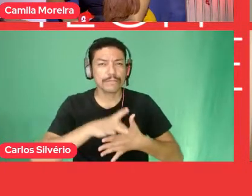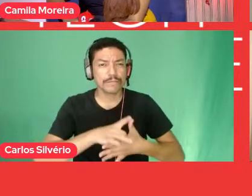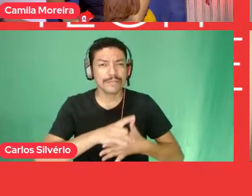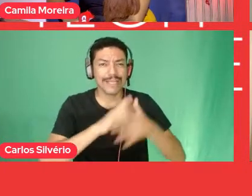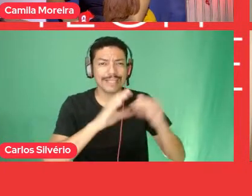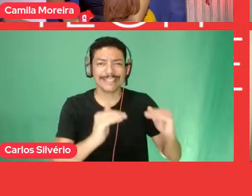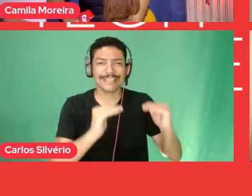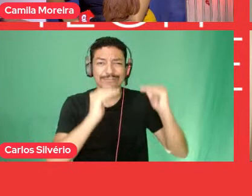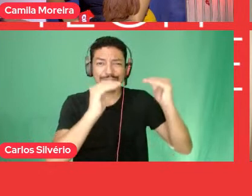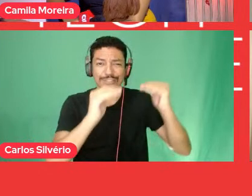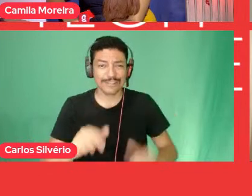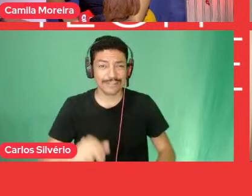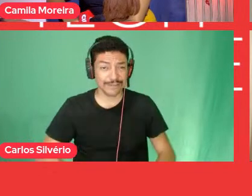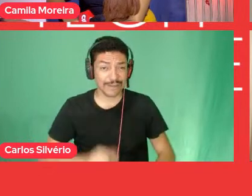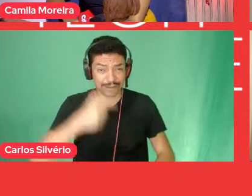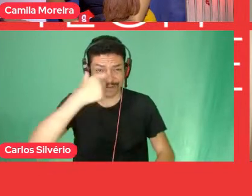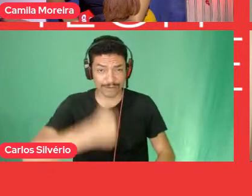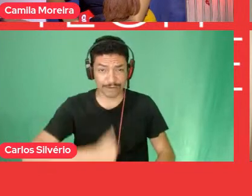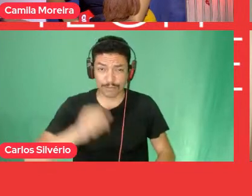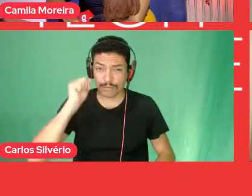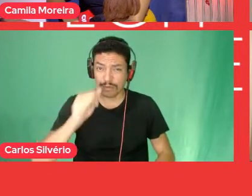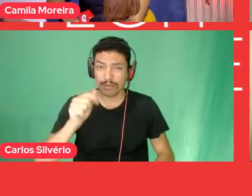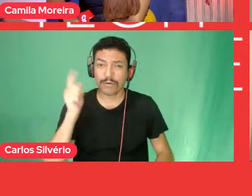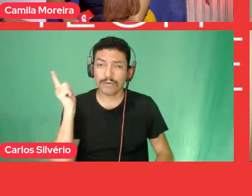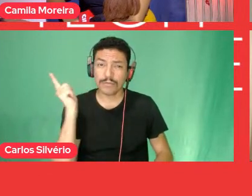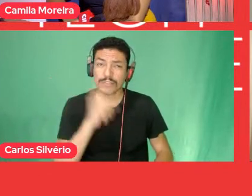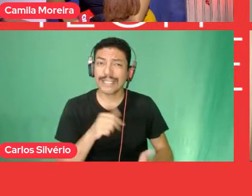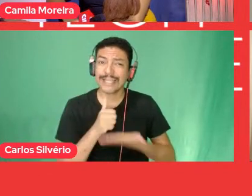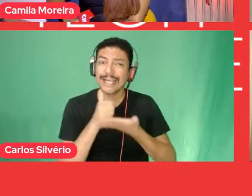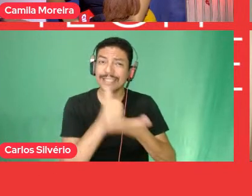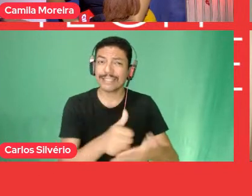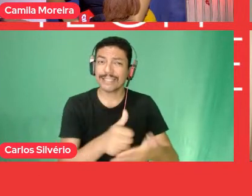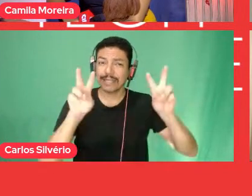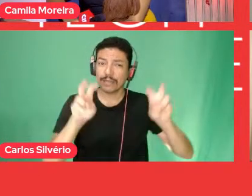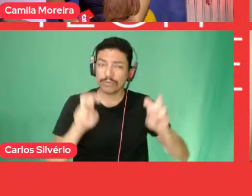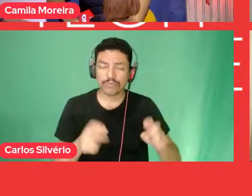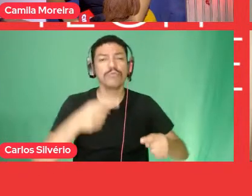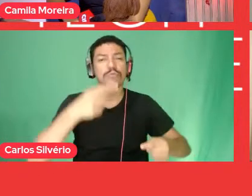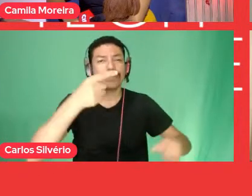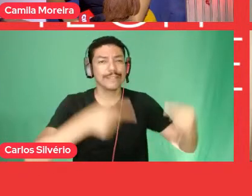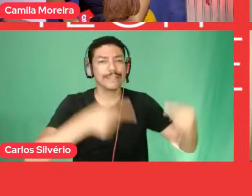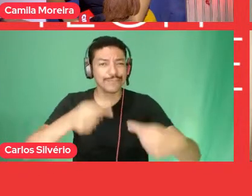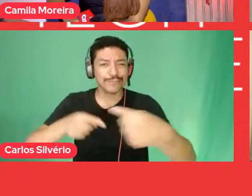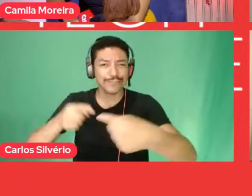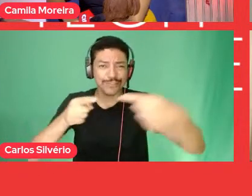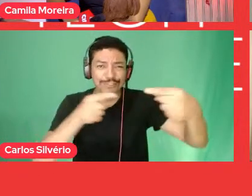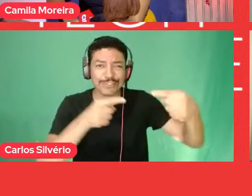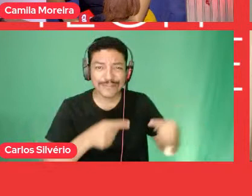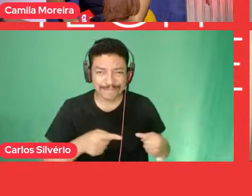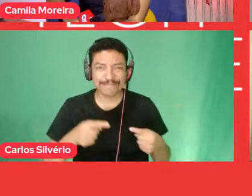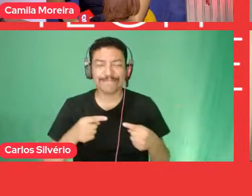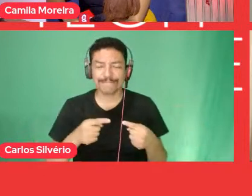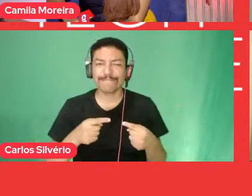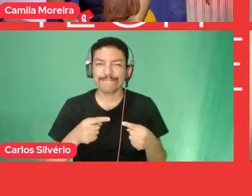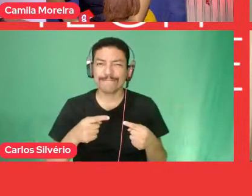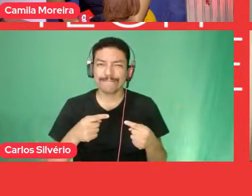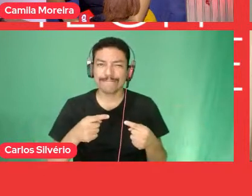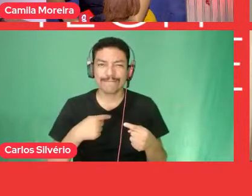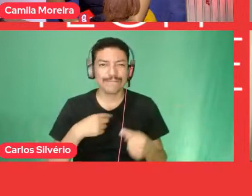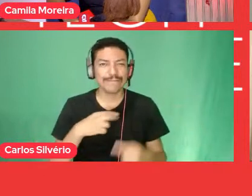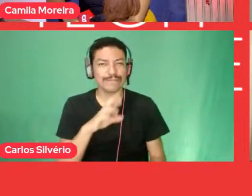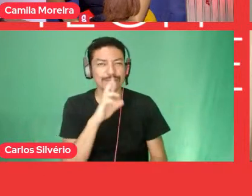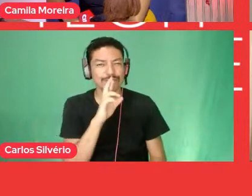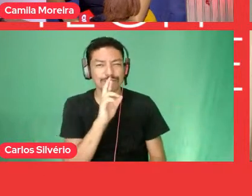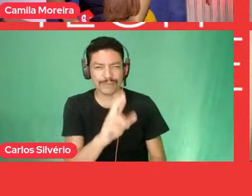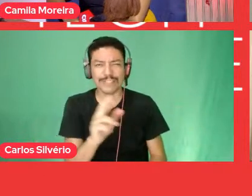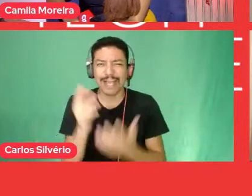que traga esses pontos para a mesa, para a gente conversar e falar, e aí foi aí que eu, né, dei esse sim aí na minha carreira,